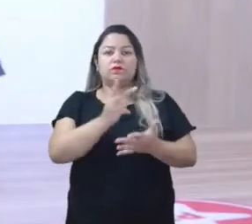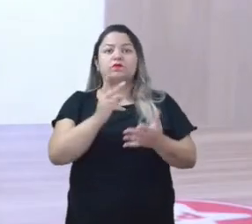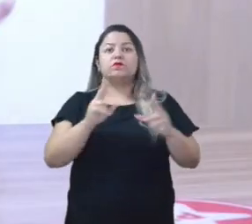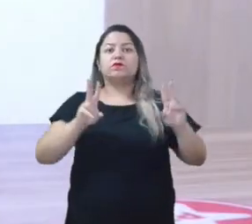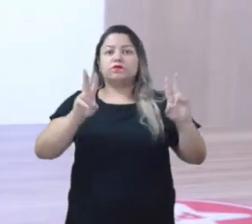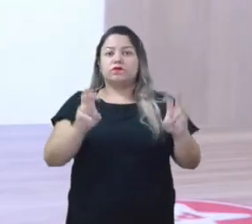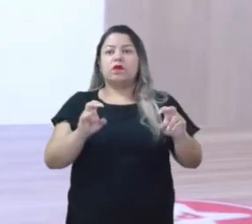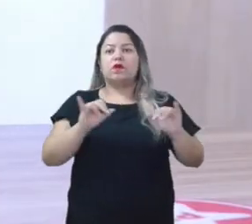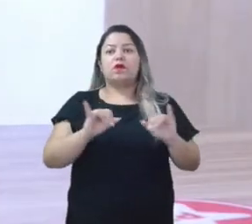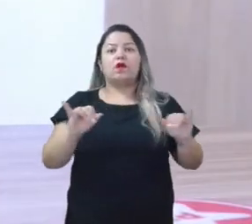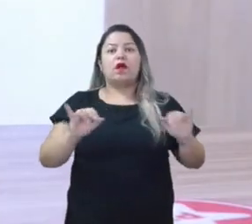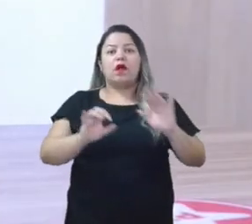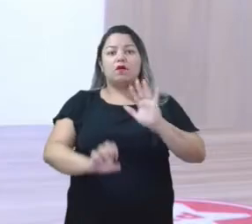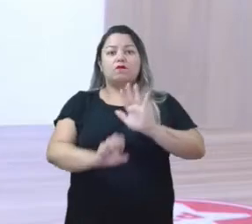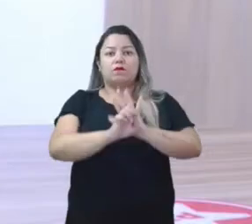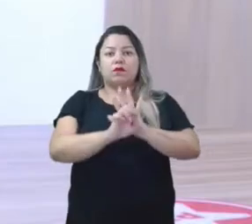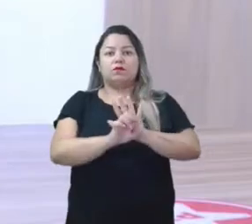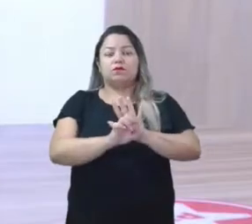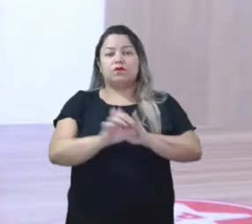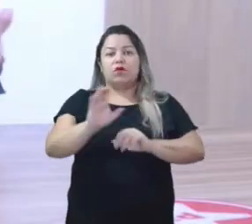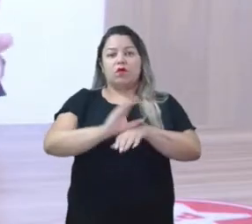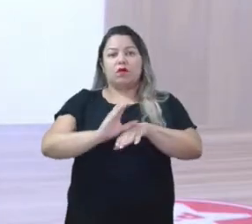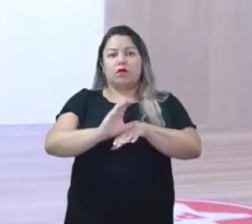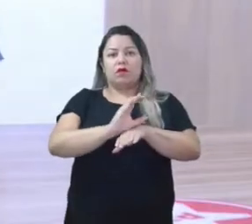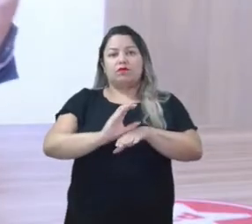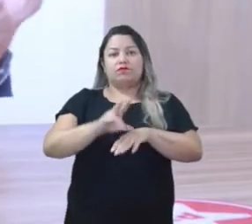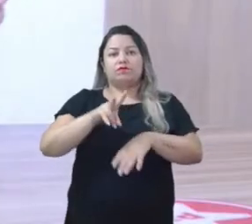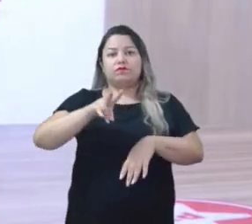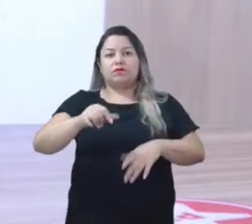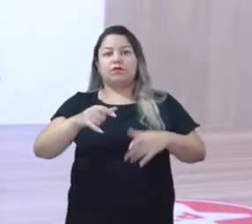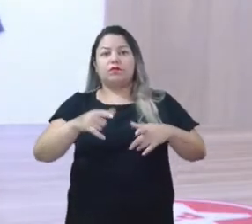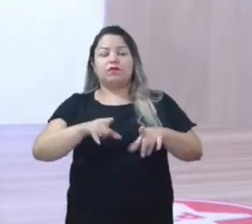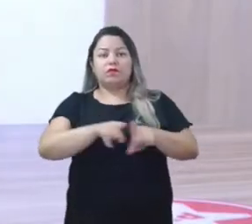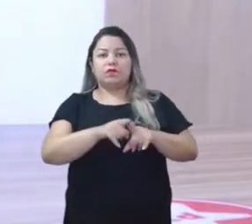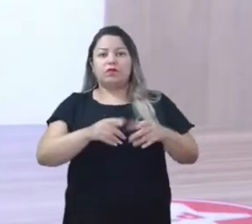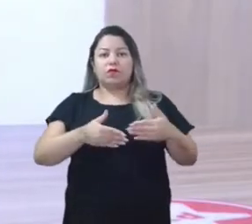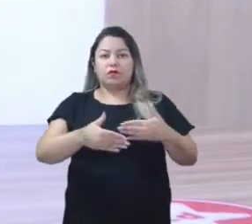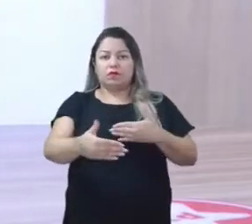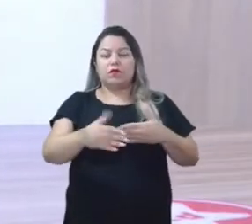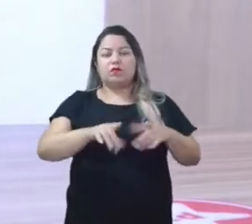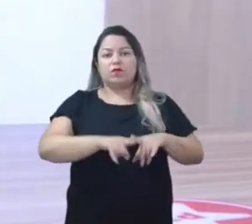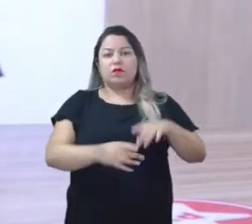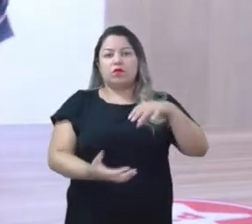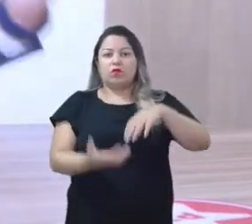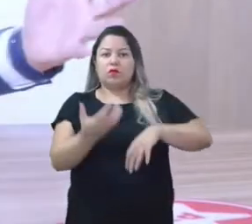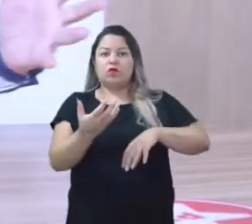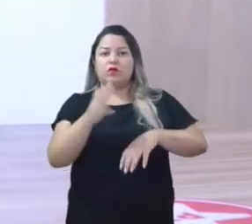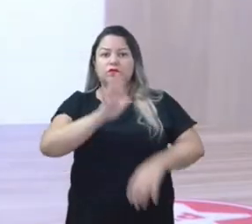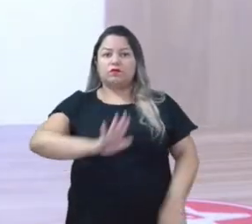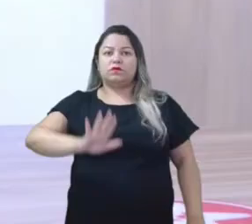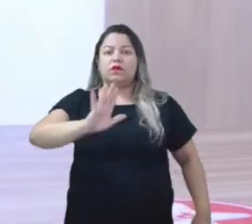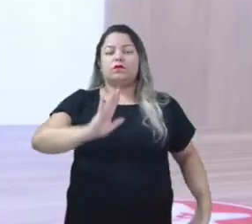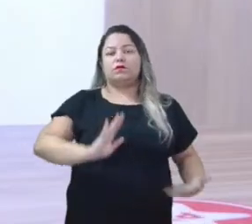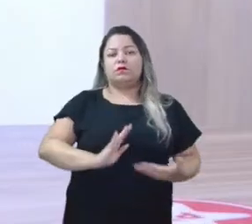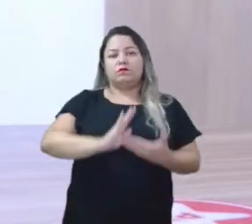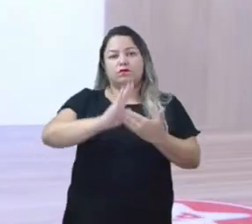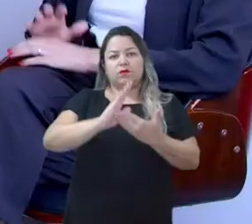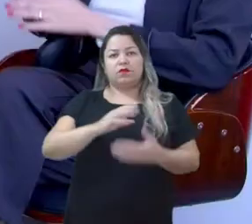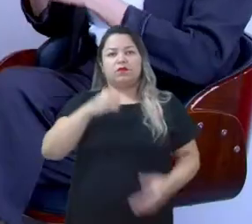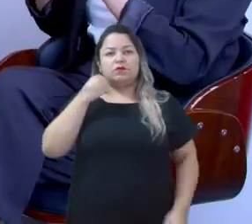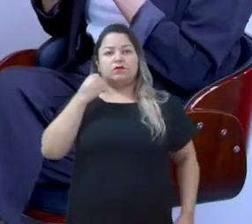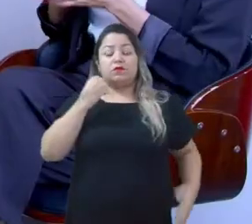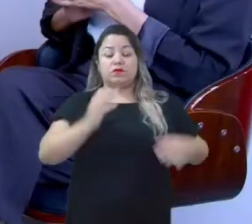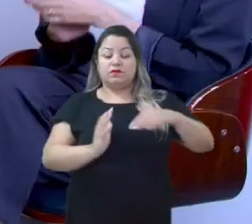conteúdo. A emenda constitucional vai, então, à promulgação do Congresso Nacional, Câmara e